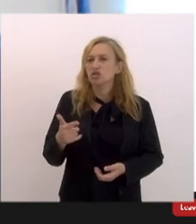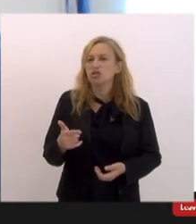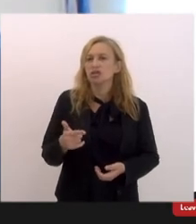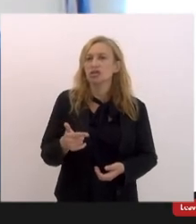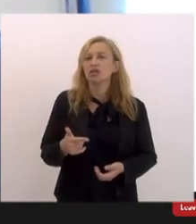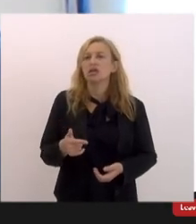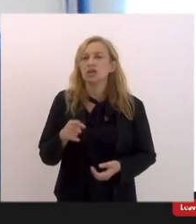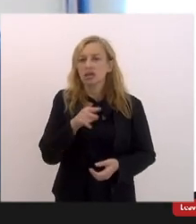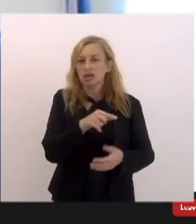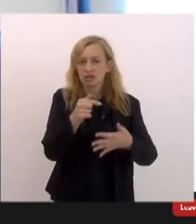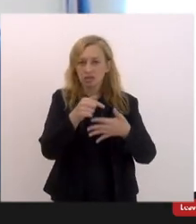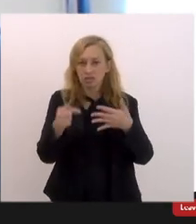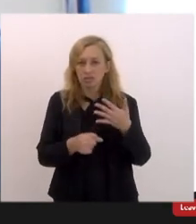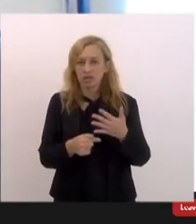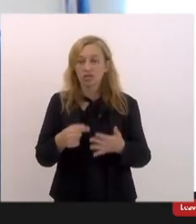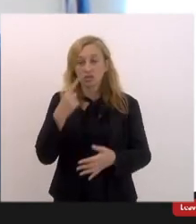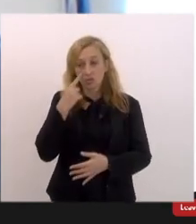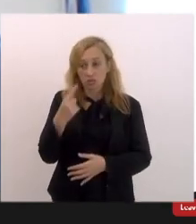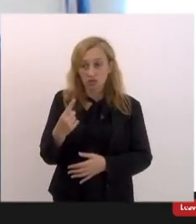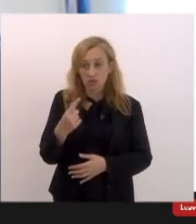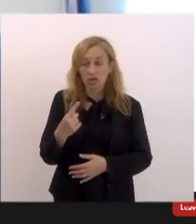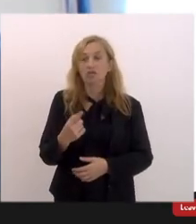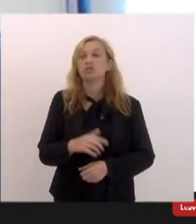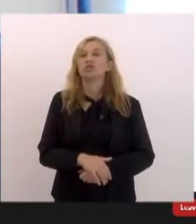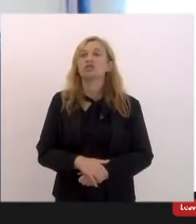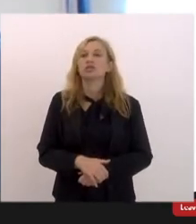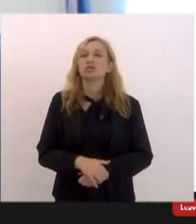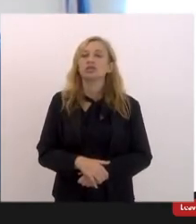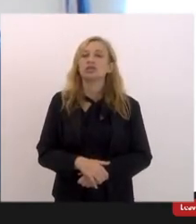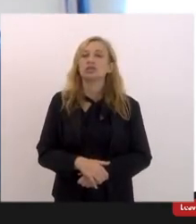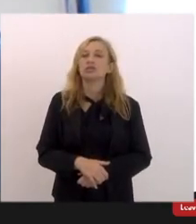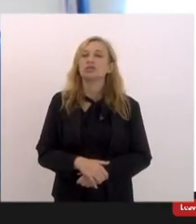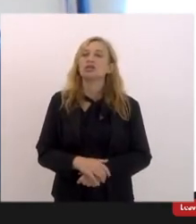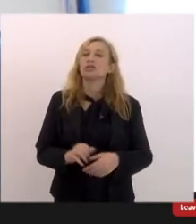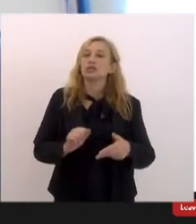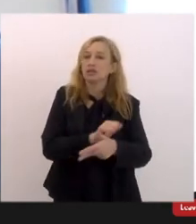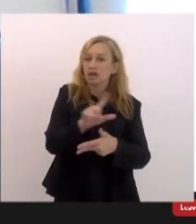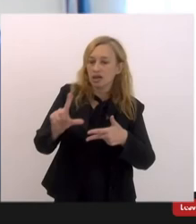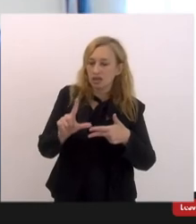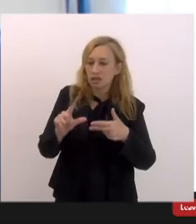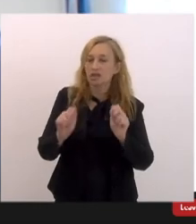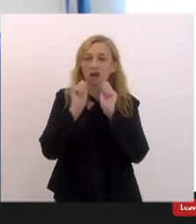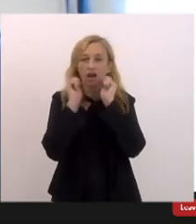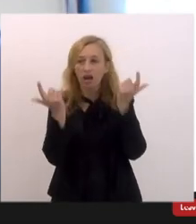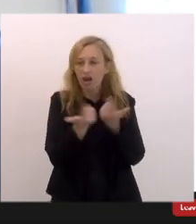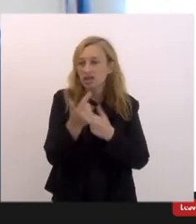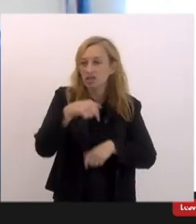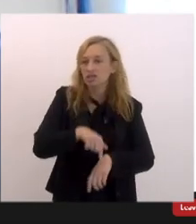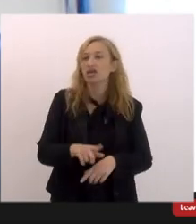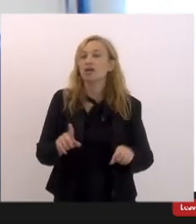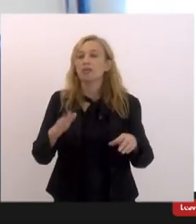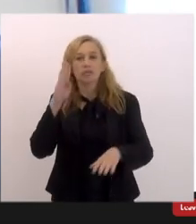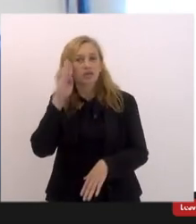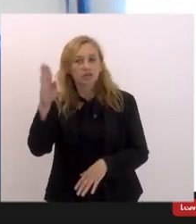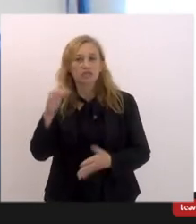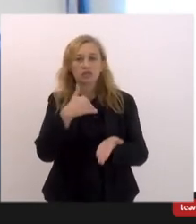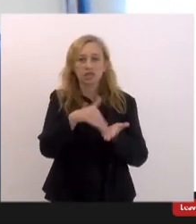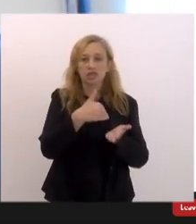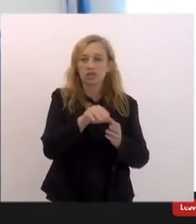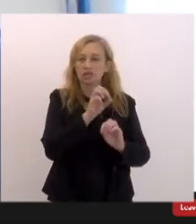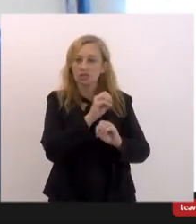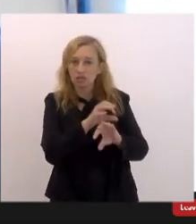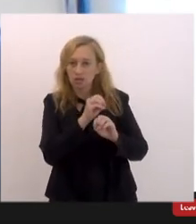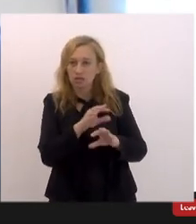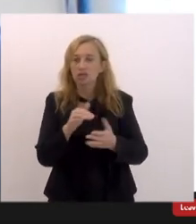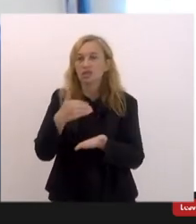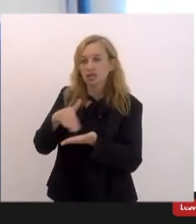gente tem que enfrentar. Nós vamos enfrentar isso em termos legislativos aqui na Alerj, mas é fundamental que a Secretaria de Educação e a